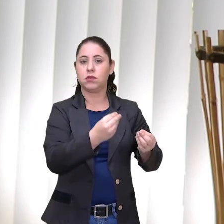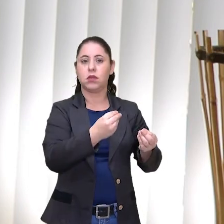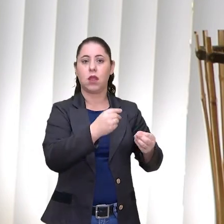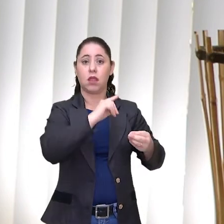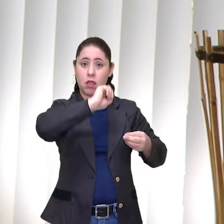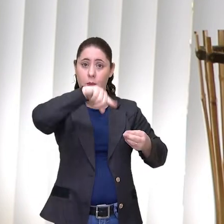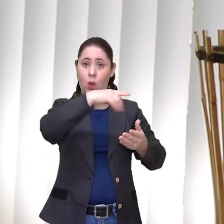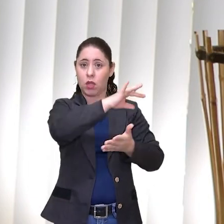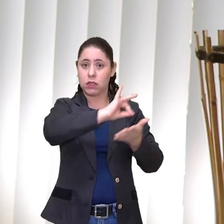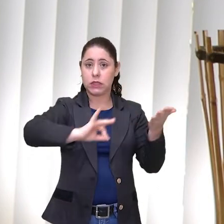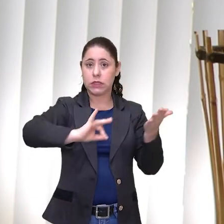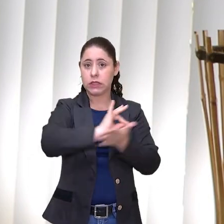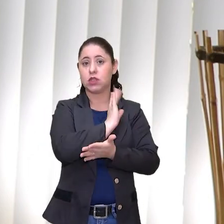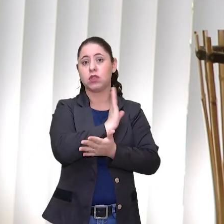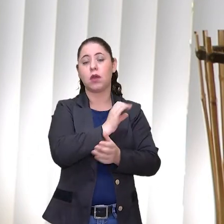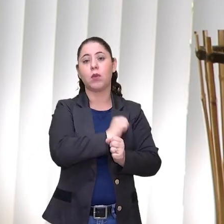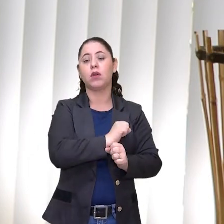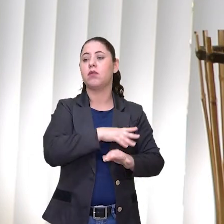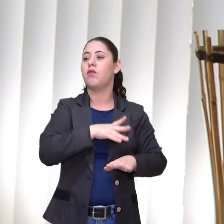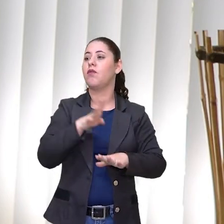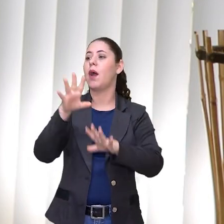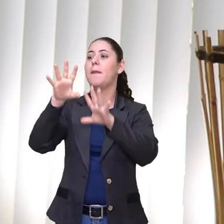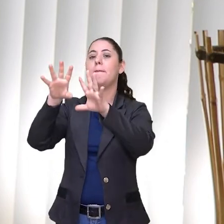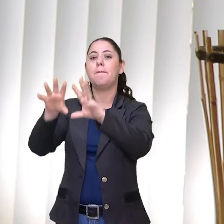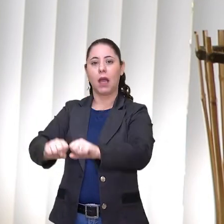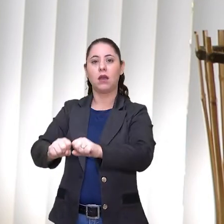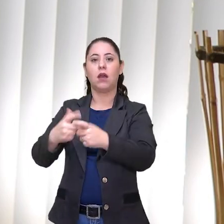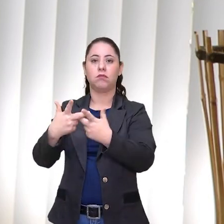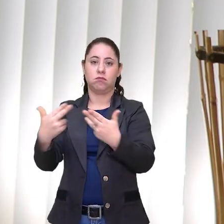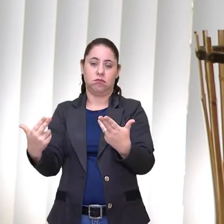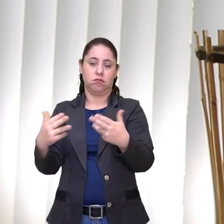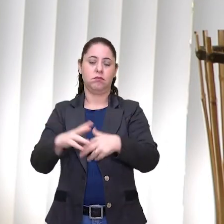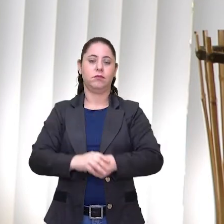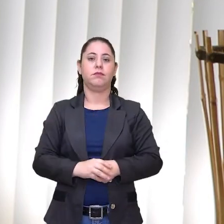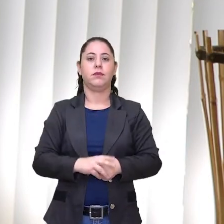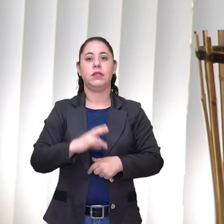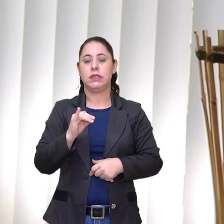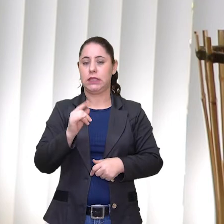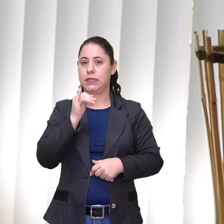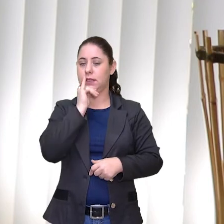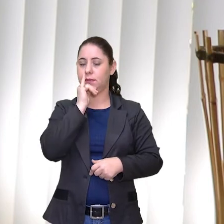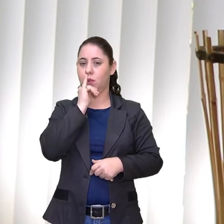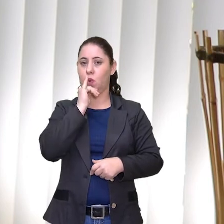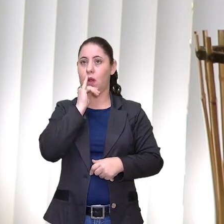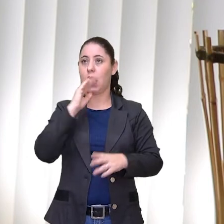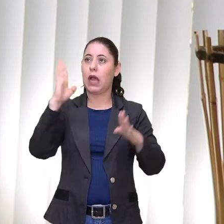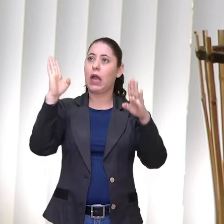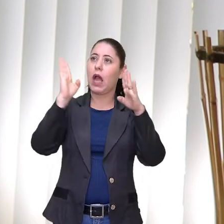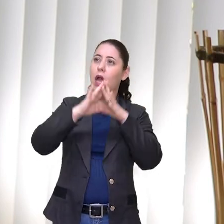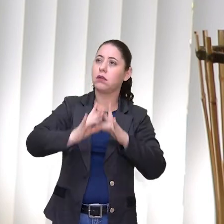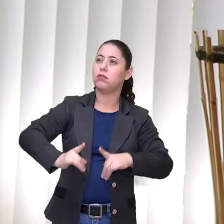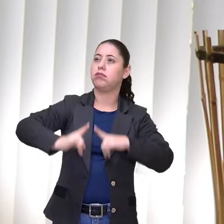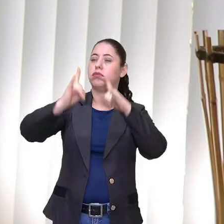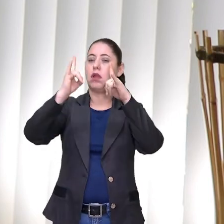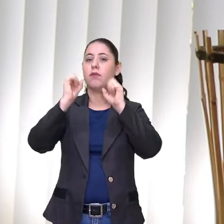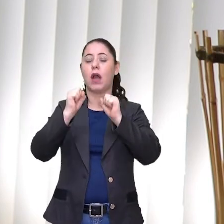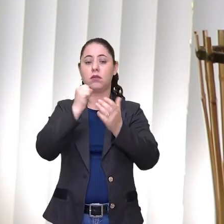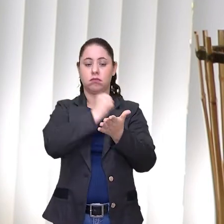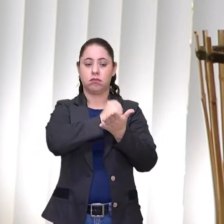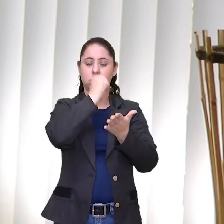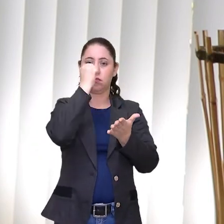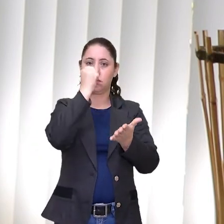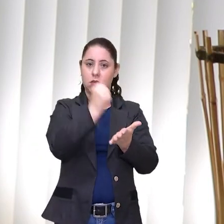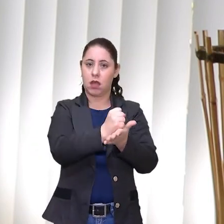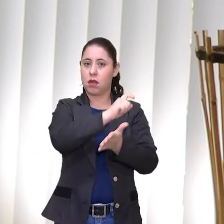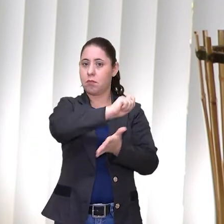disponível, após a assinatura dessa carta, ele já pode se dirigir ao local e retirar o bem. Se for um imóvel, ele